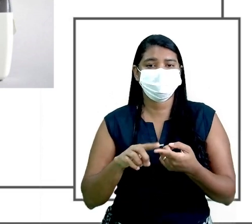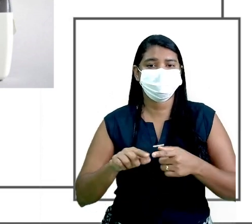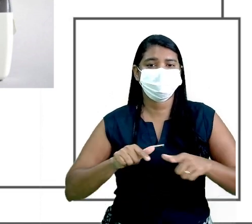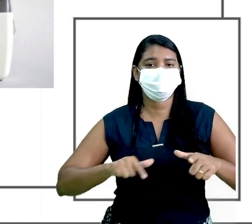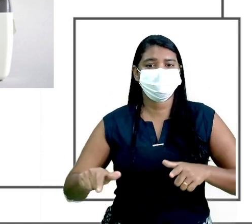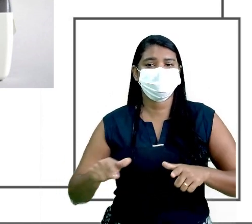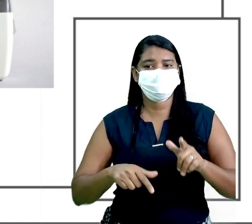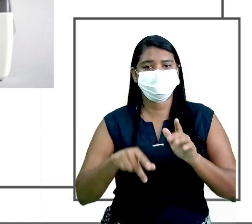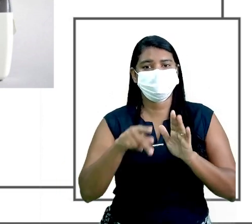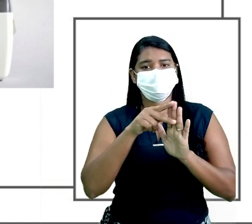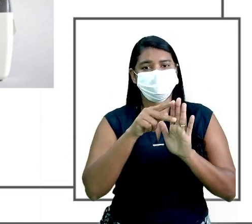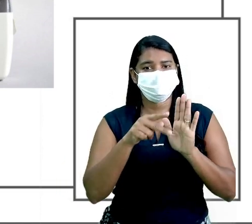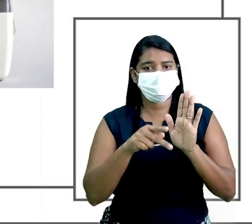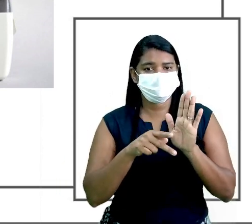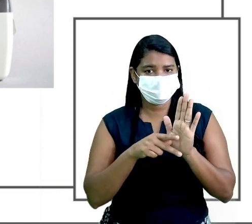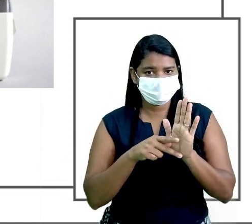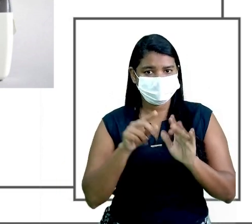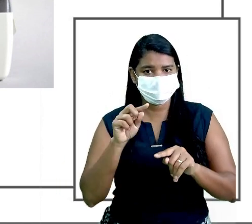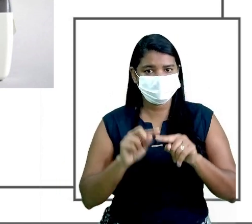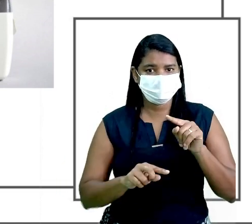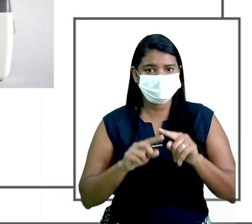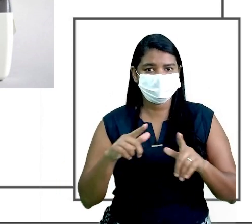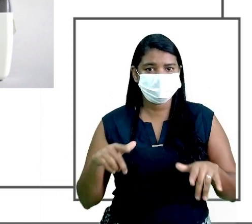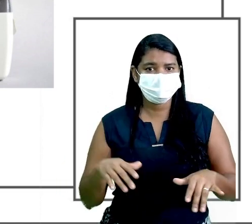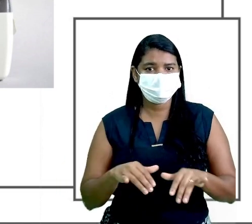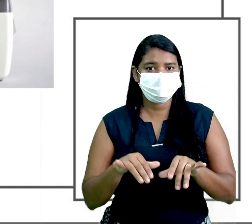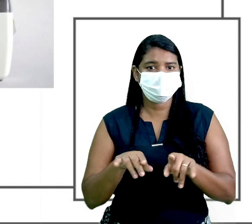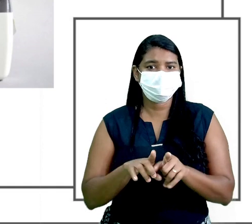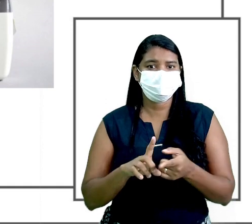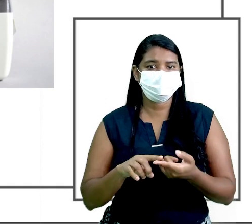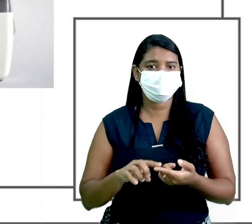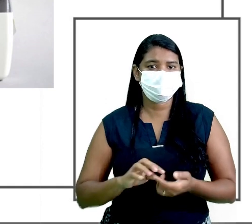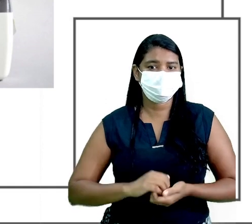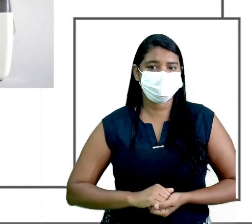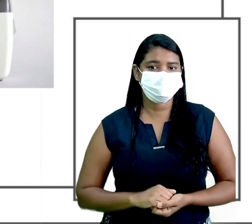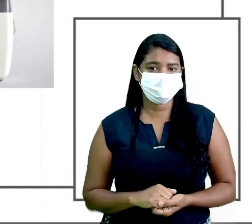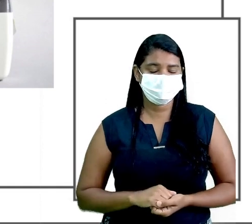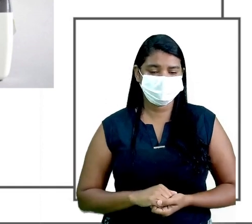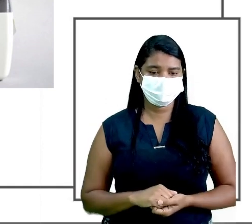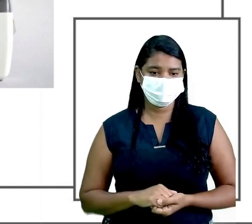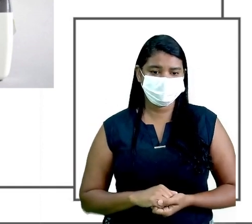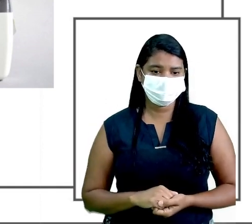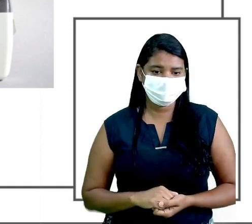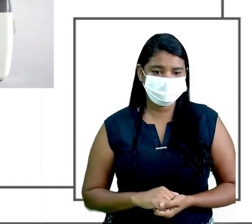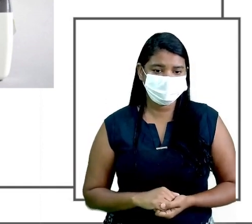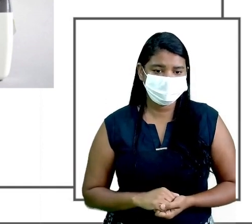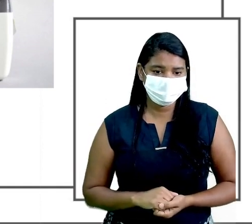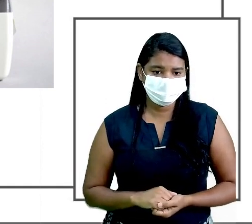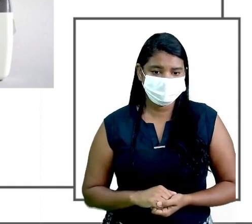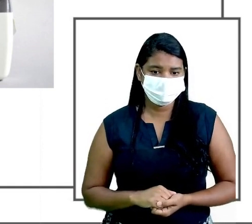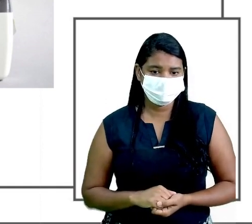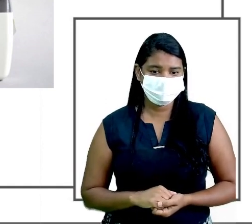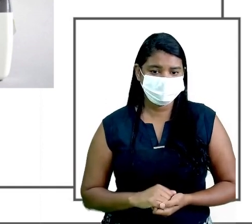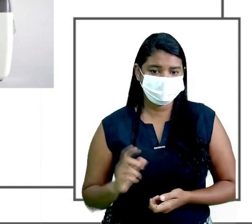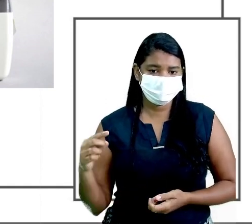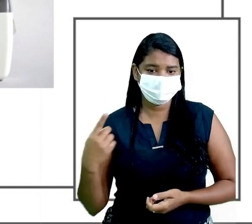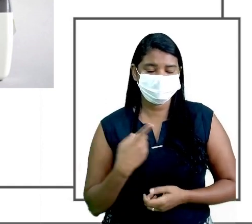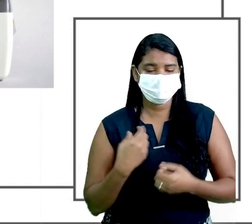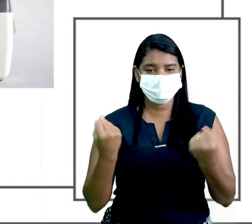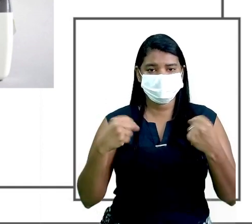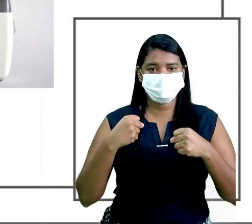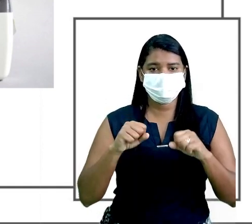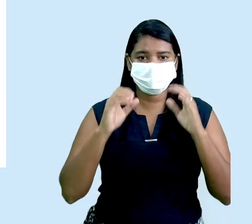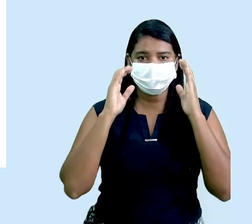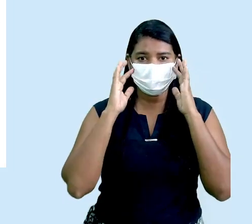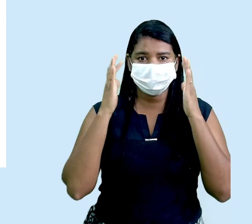projeto de produto é uma das vertentes, né? do trabalho do designer, né? E que a gente precisa ficar